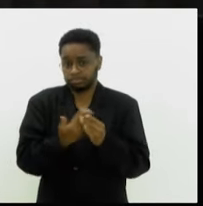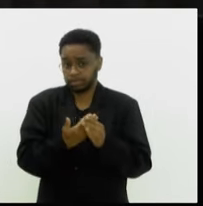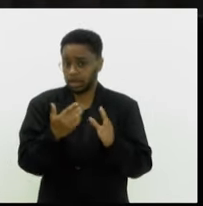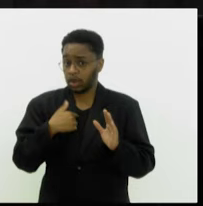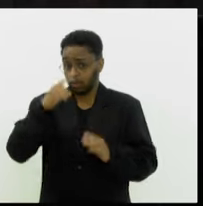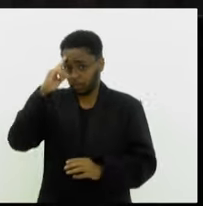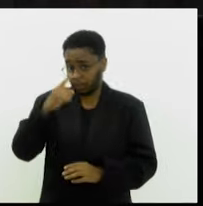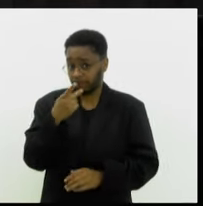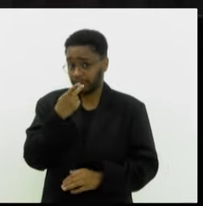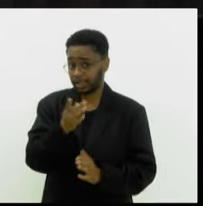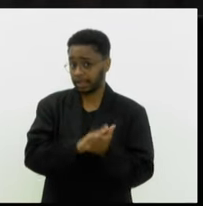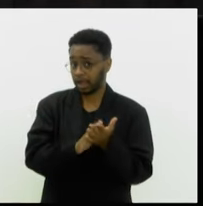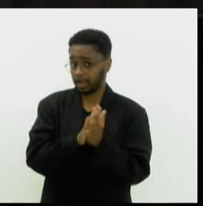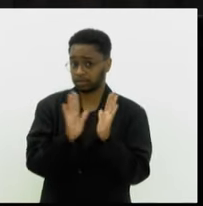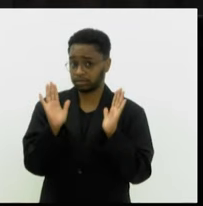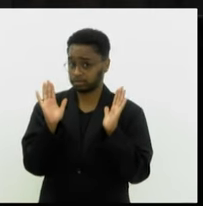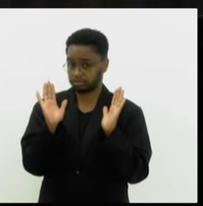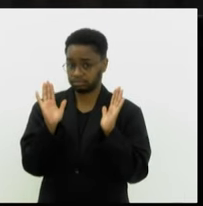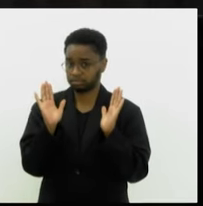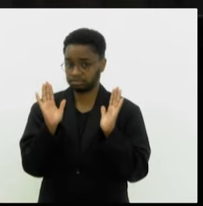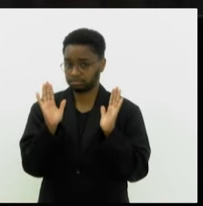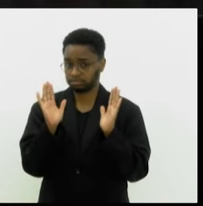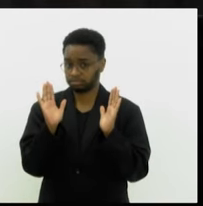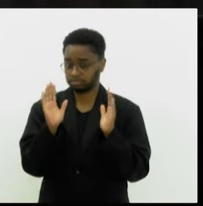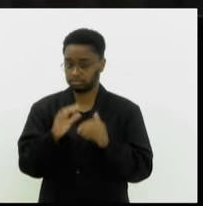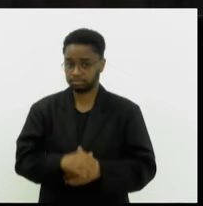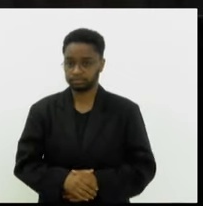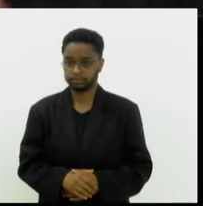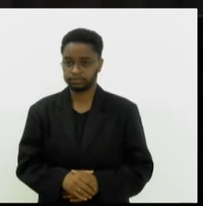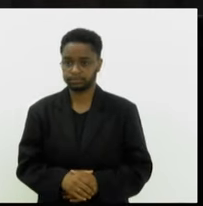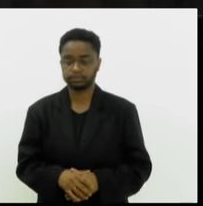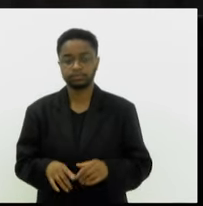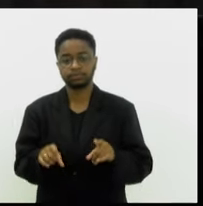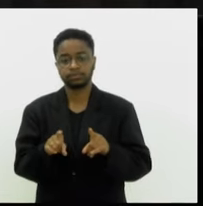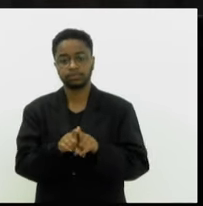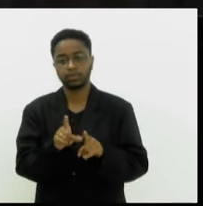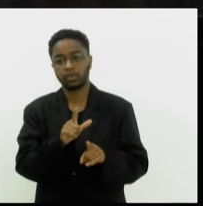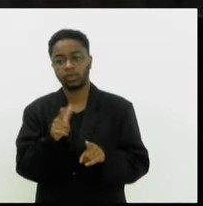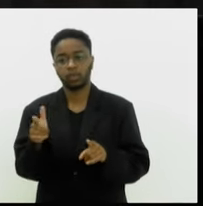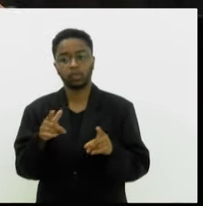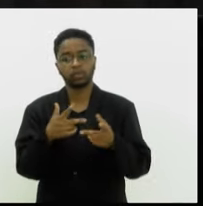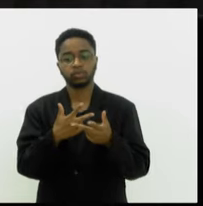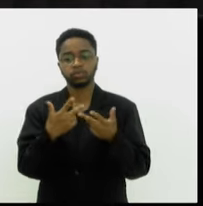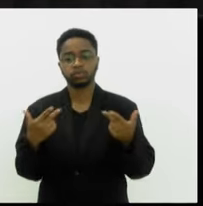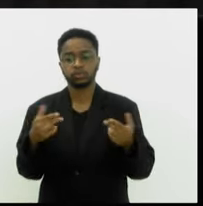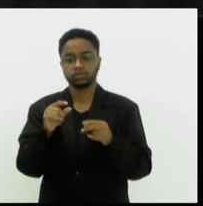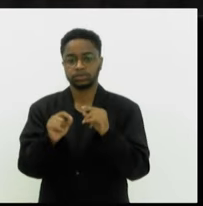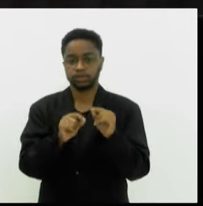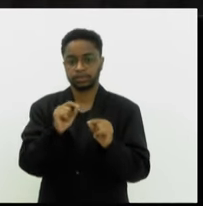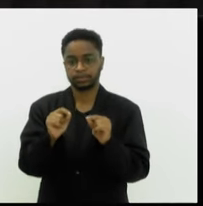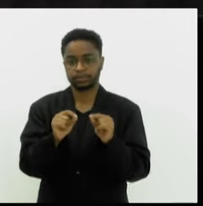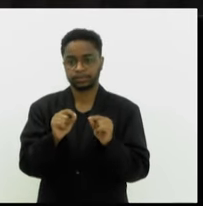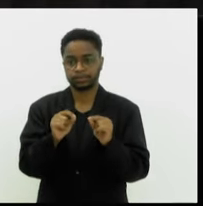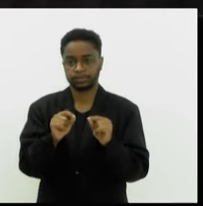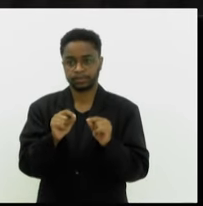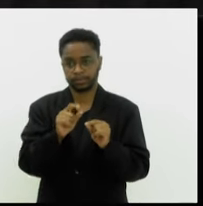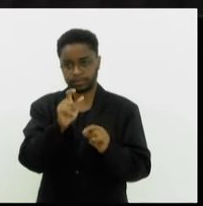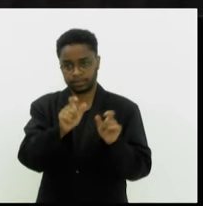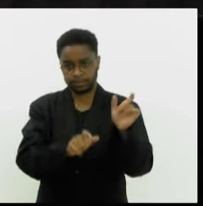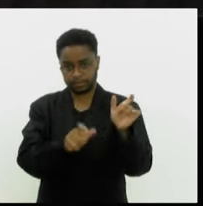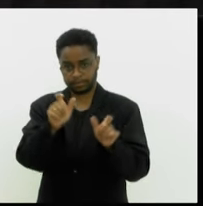mandando dizer nada de mim. Outra coisa é que esse pessoal